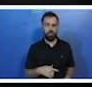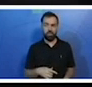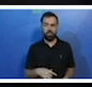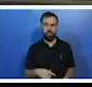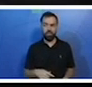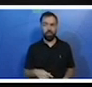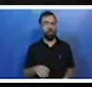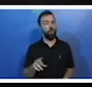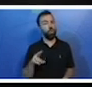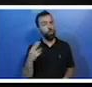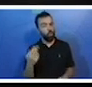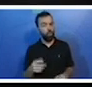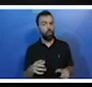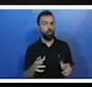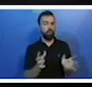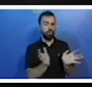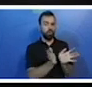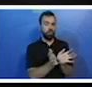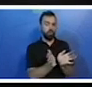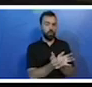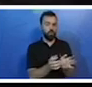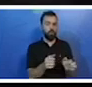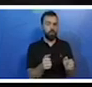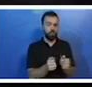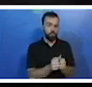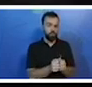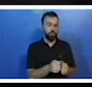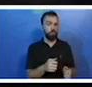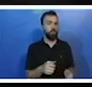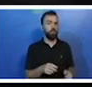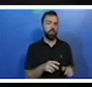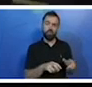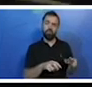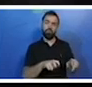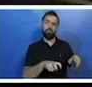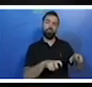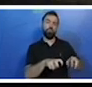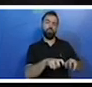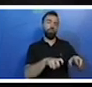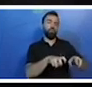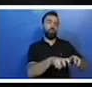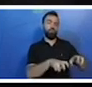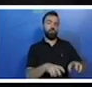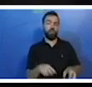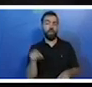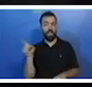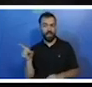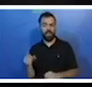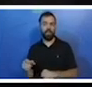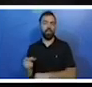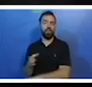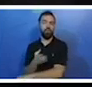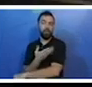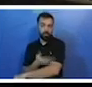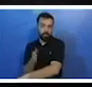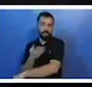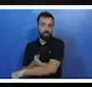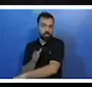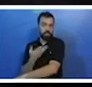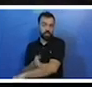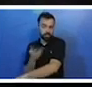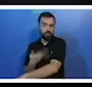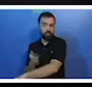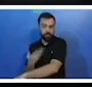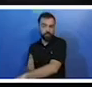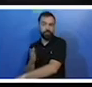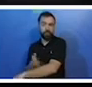seus momentos livres. O esporte, ele já tem uma característica de competição. Então, a pessoa treina para melhorar as suas condições físicas